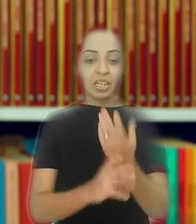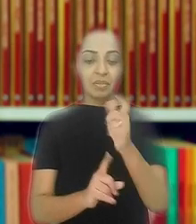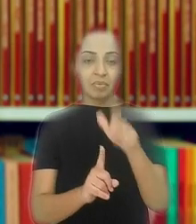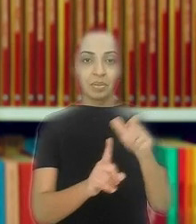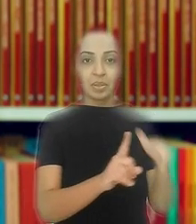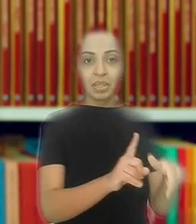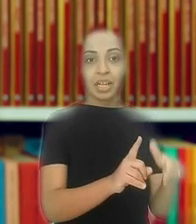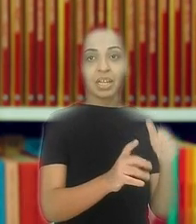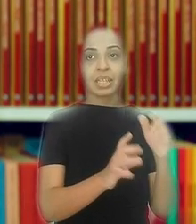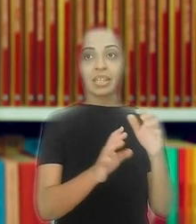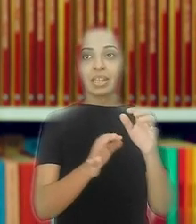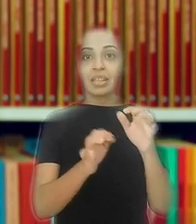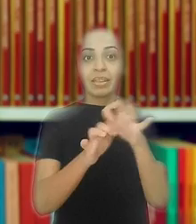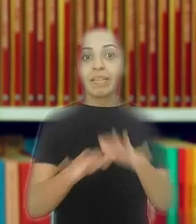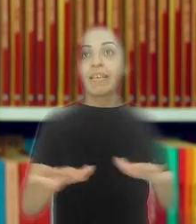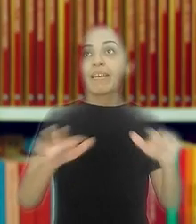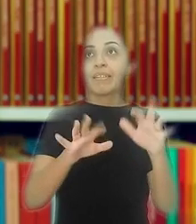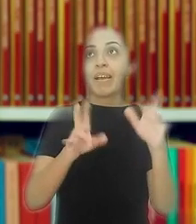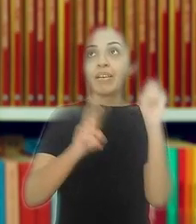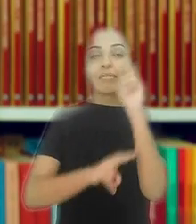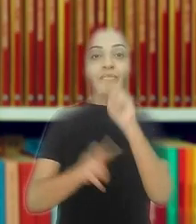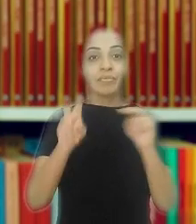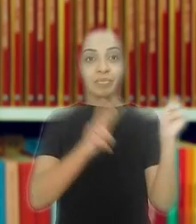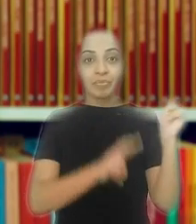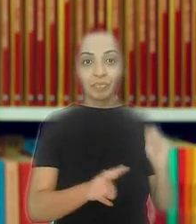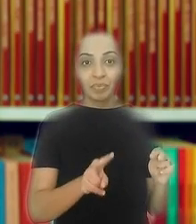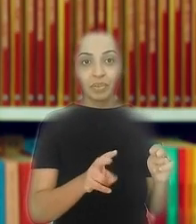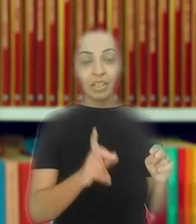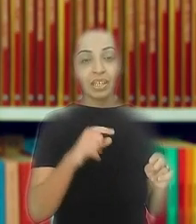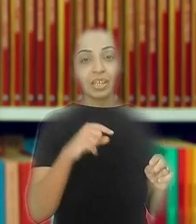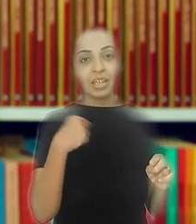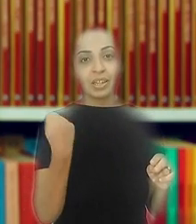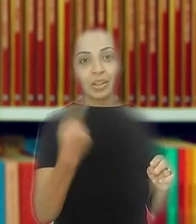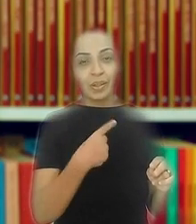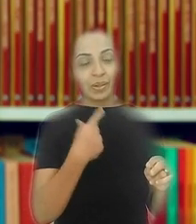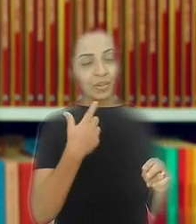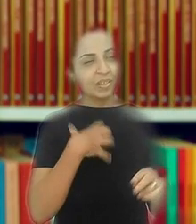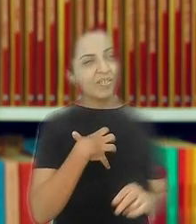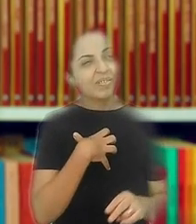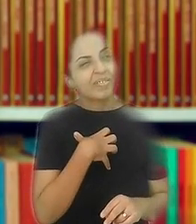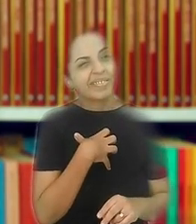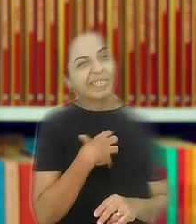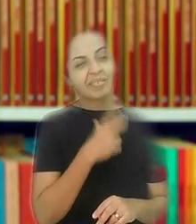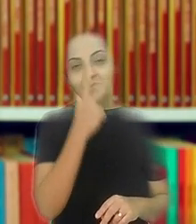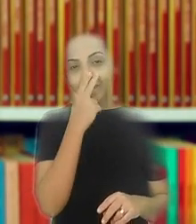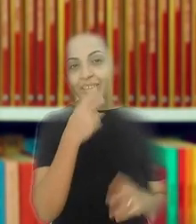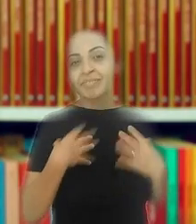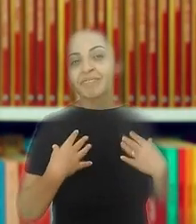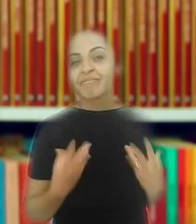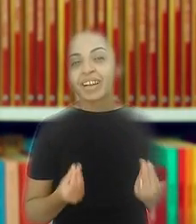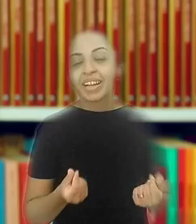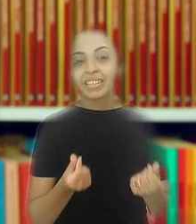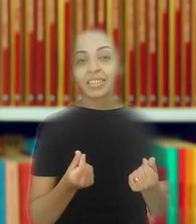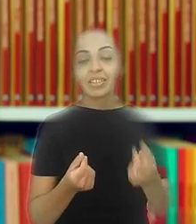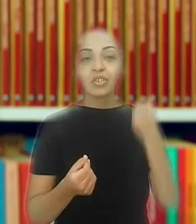personagens e cenários e a gente acaba tendo uma Crise existencial quando o negócio desse aqui porque a história de um